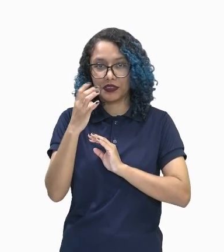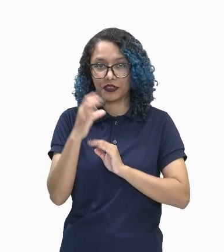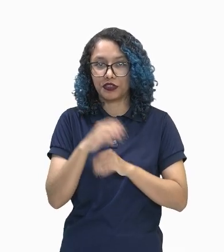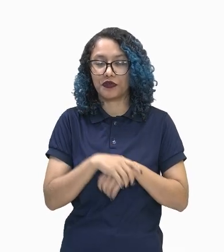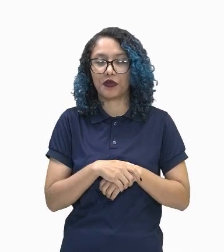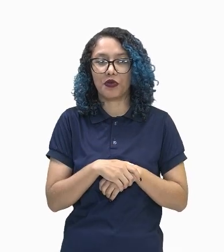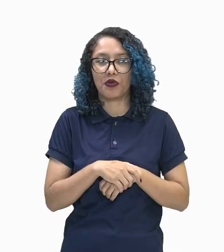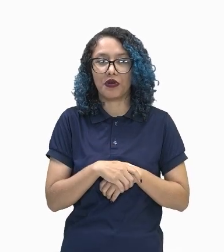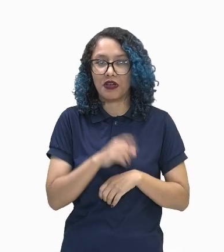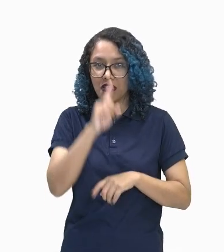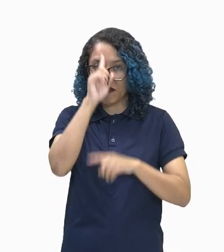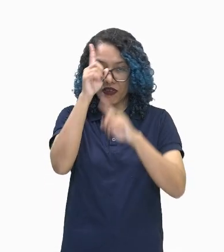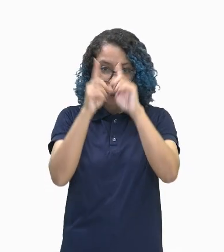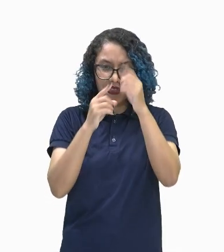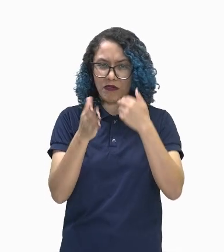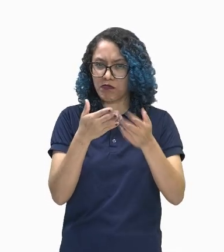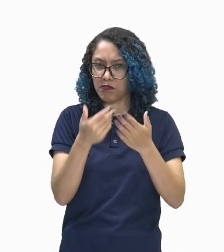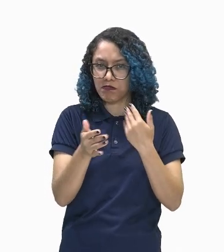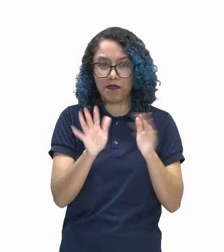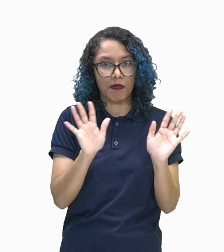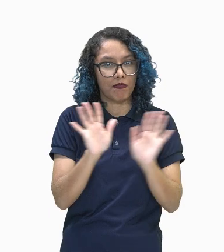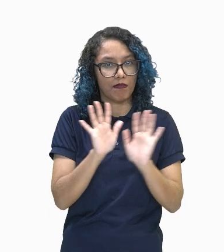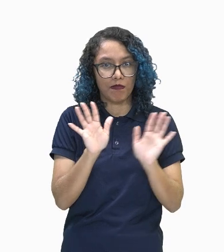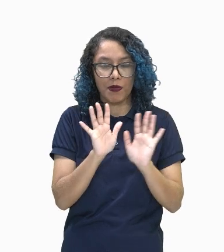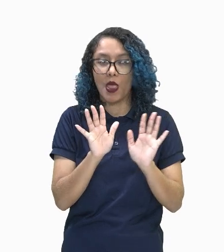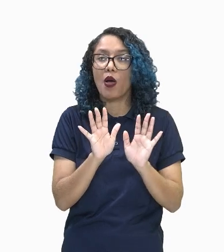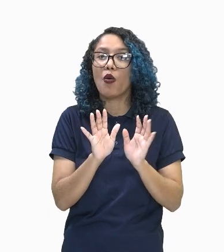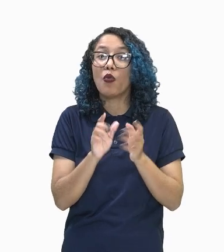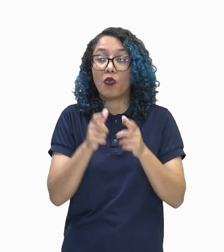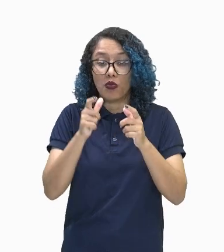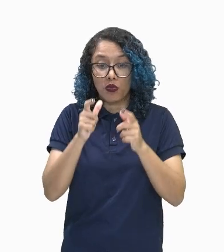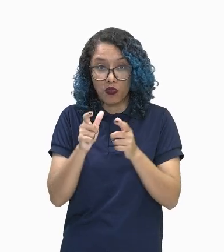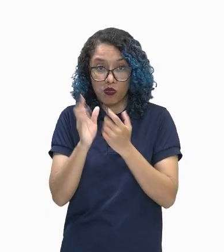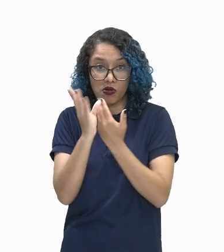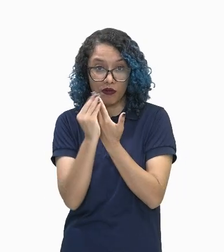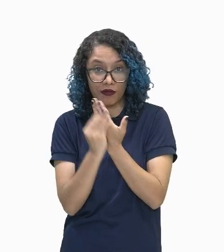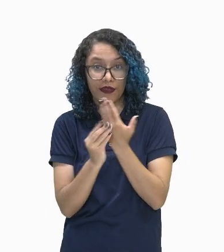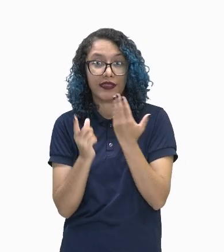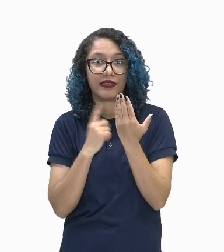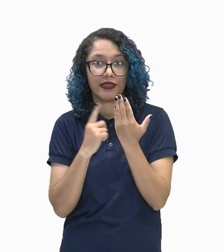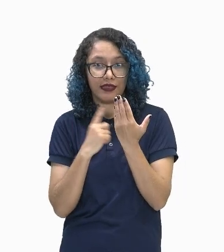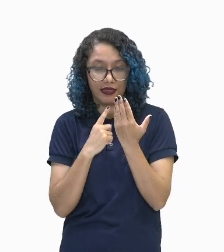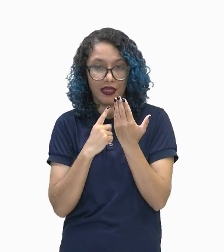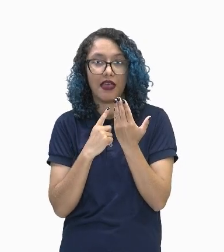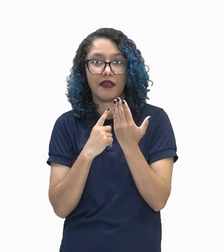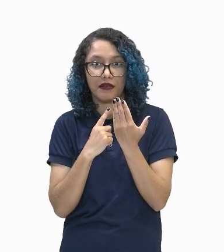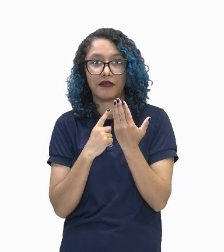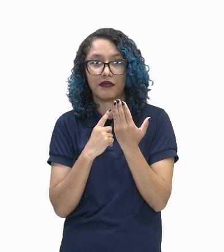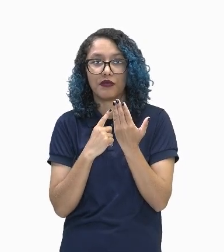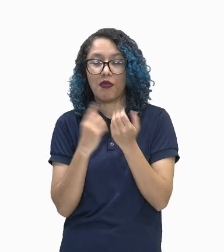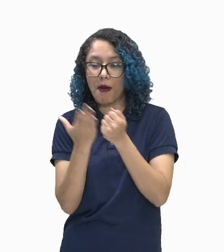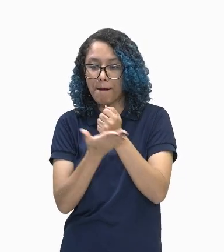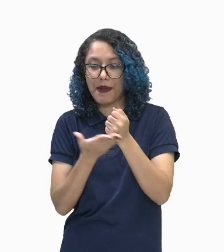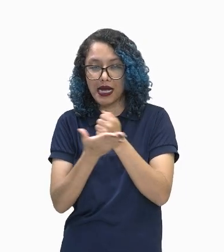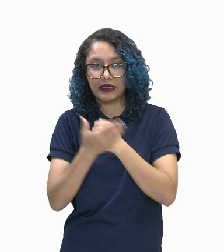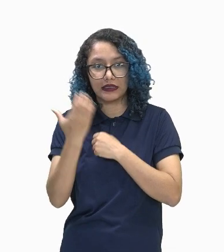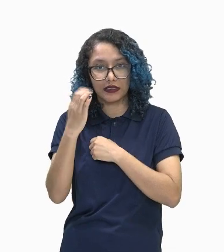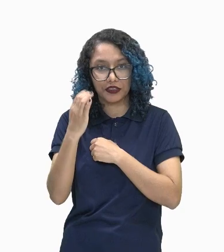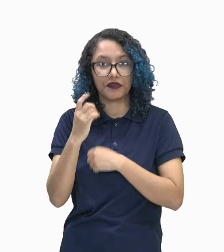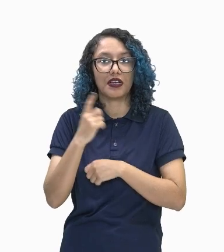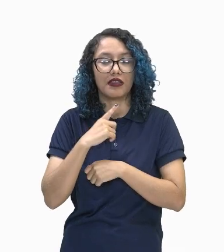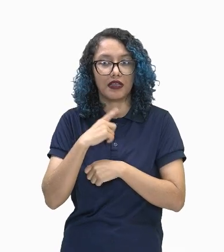nada. Tem uma fonte e tem que ser uma fonte confiável. Então, a fonte